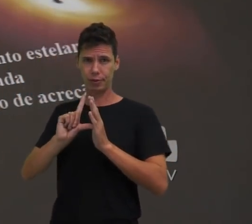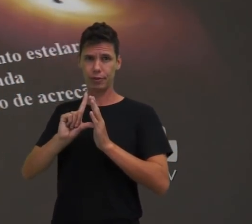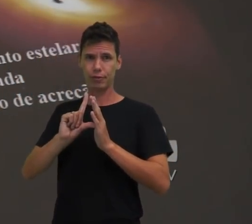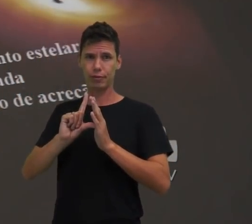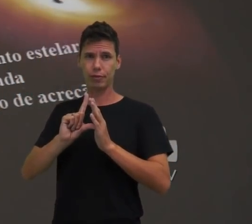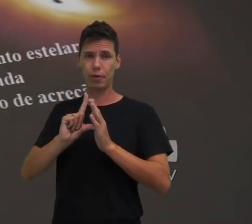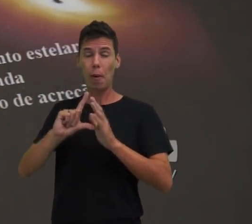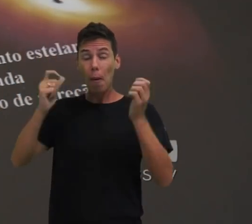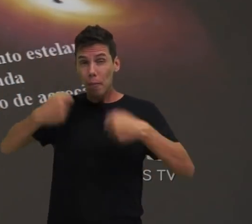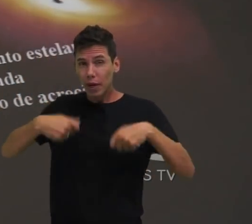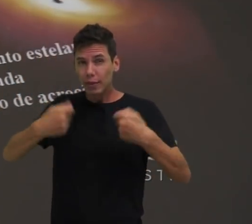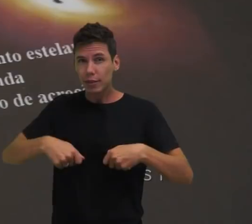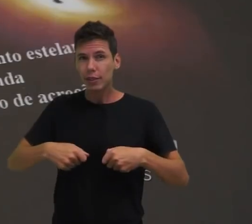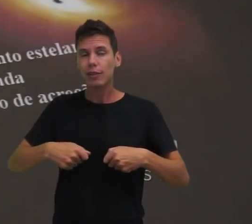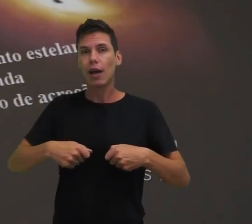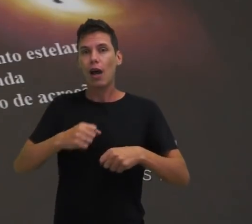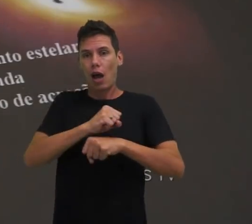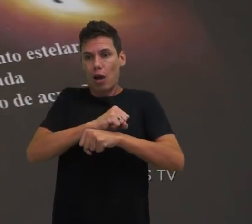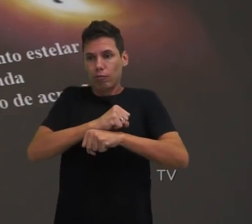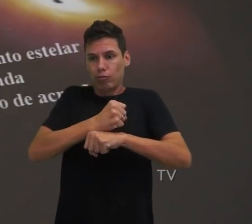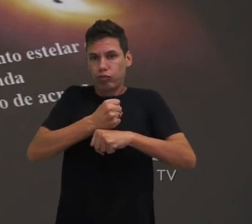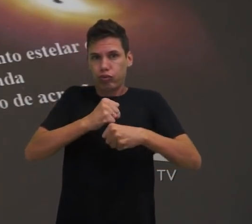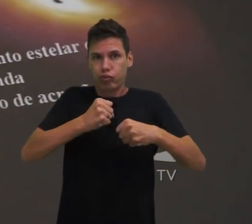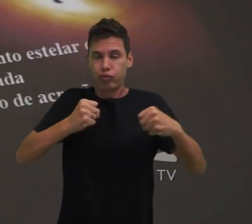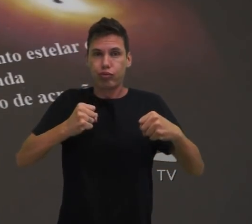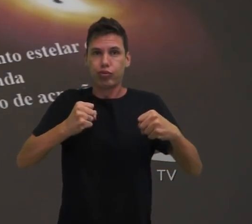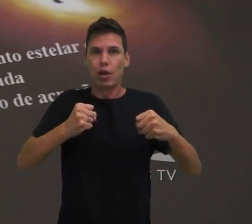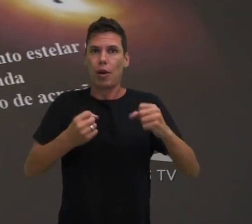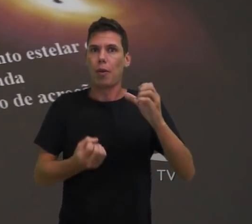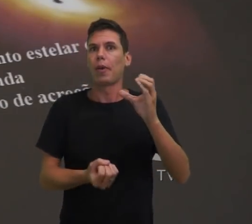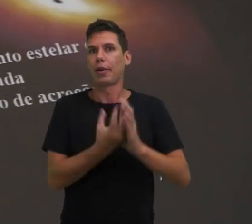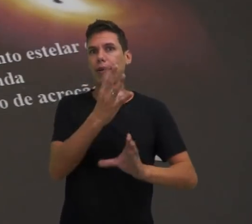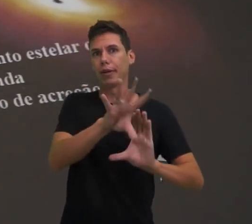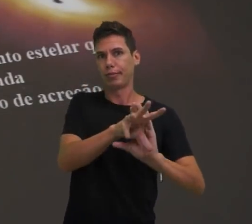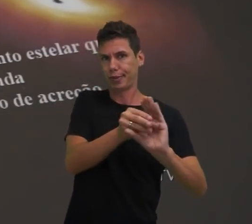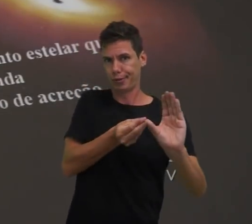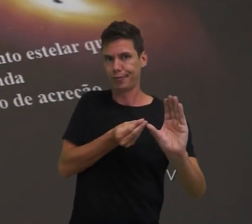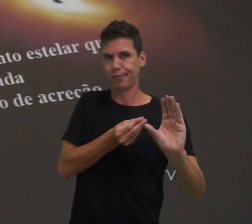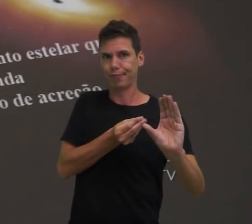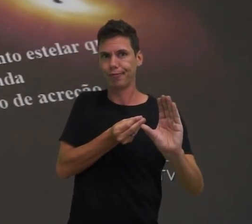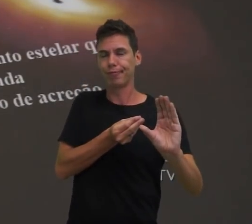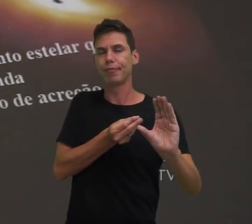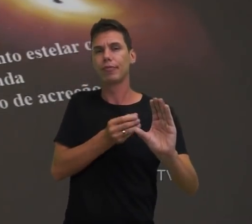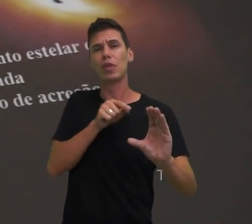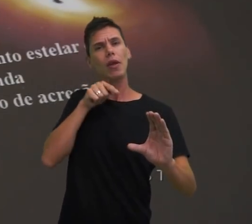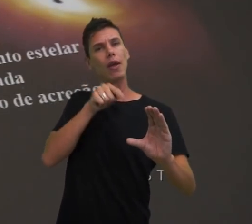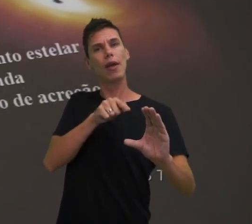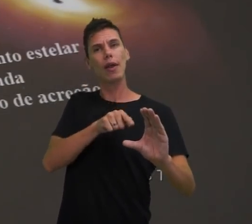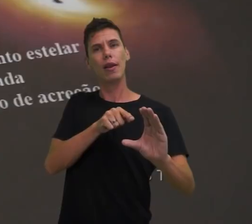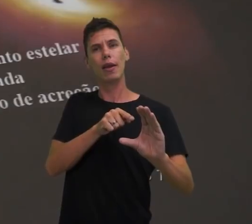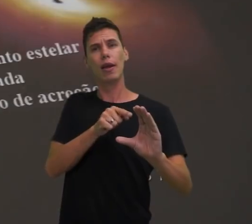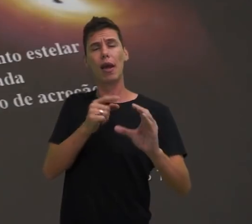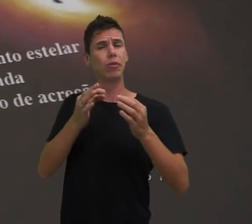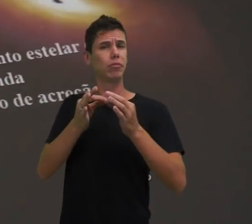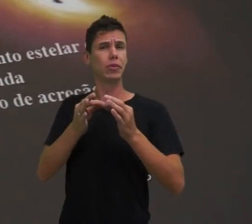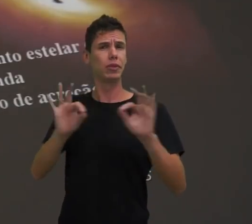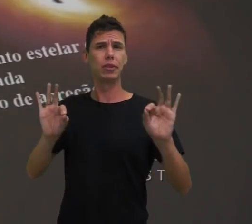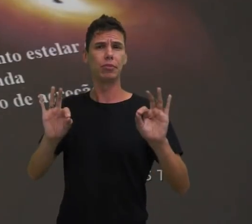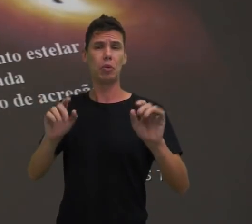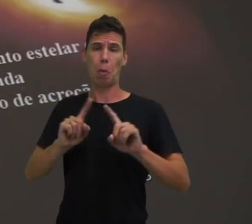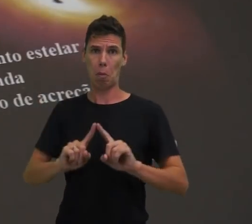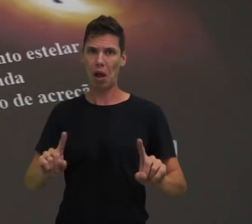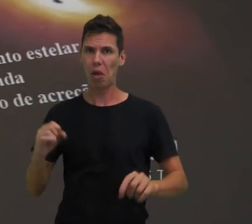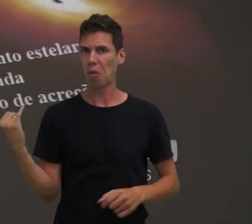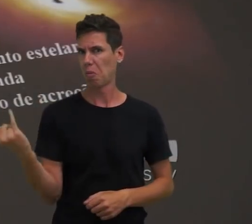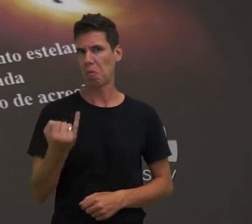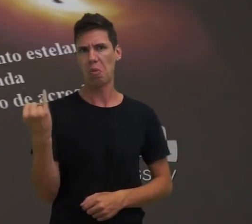vai conseguir atingir uma densidade suficiente para virar um buraco negro. Então, esse tipo de buraco negro ele é muito comum, mas ele não tem lá um